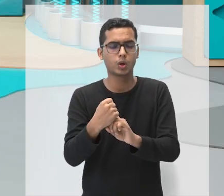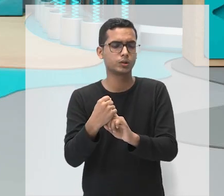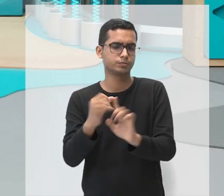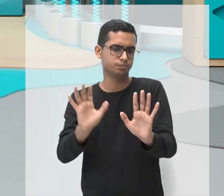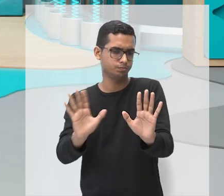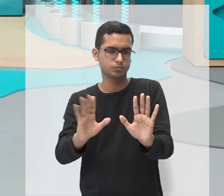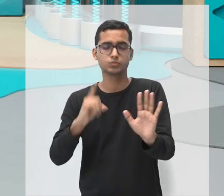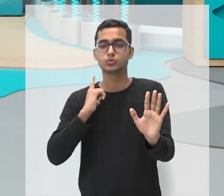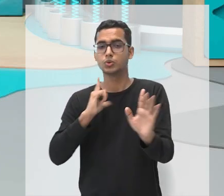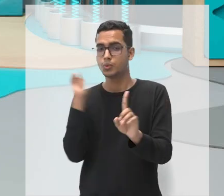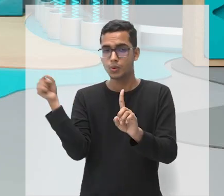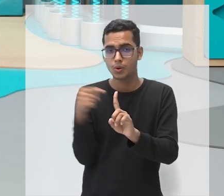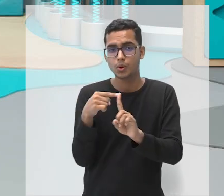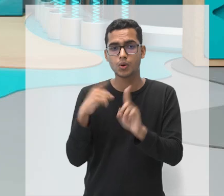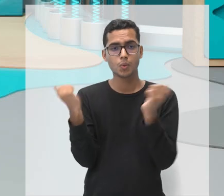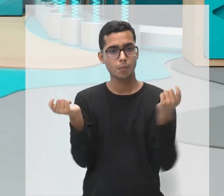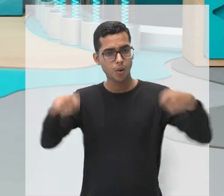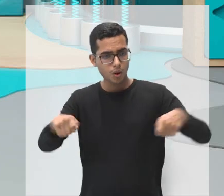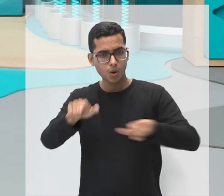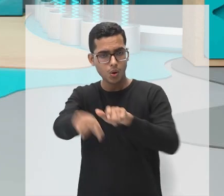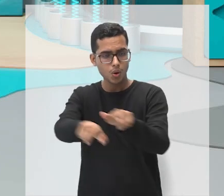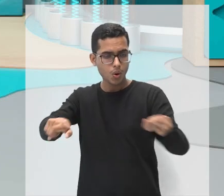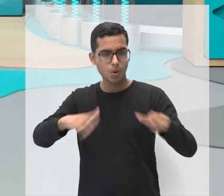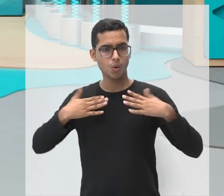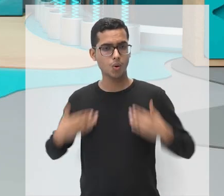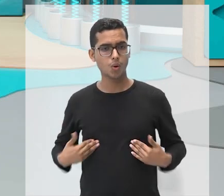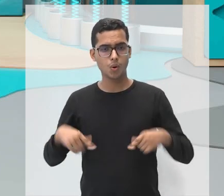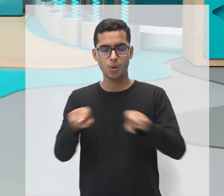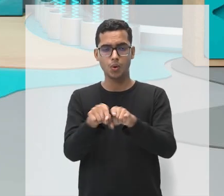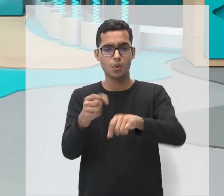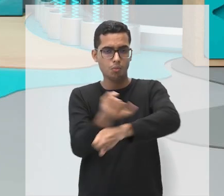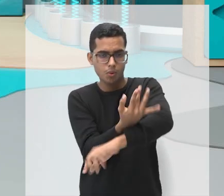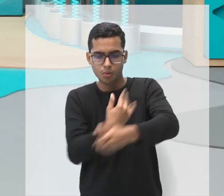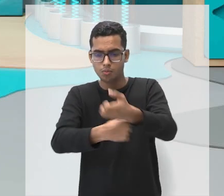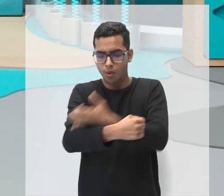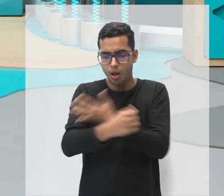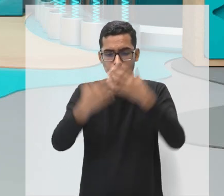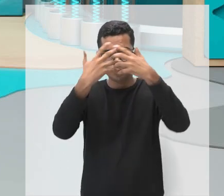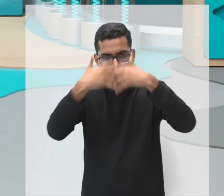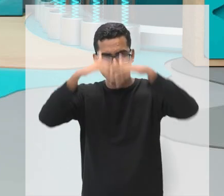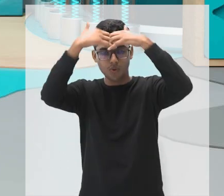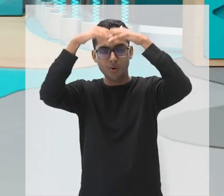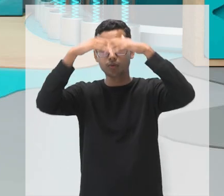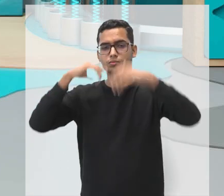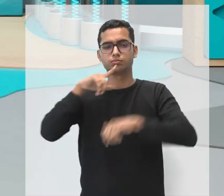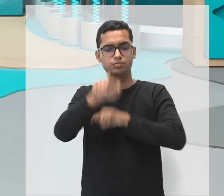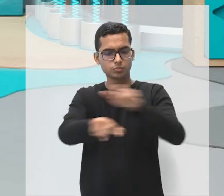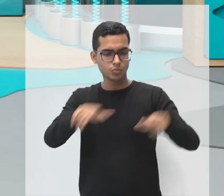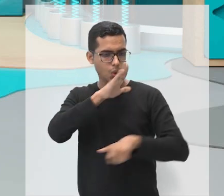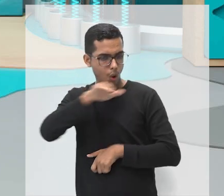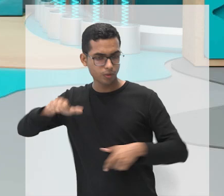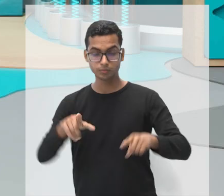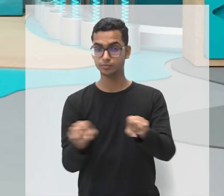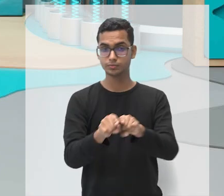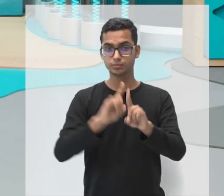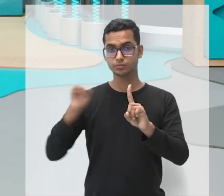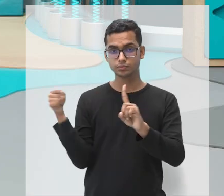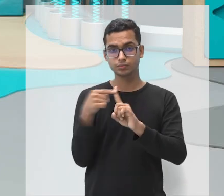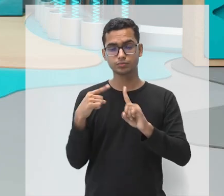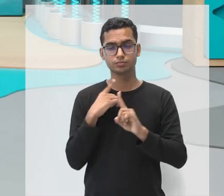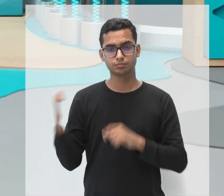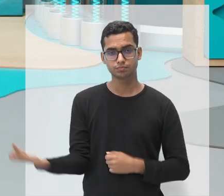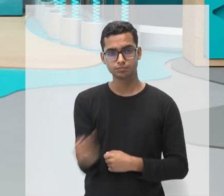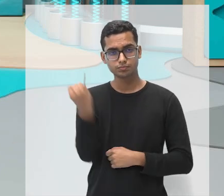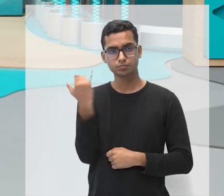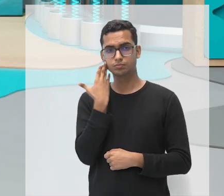dela é prover o desenvolvimento das potencialidades físicas, emocionais e intelectuais dessas crianças. Ela é uma atividade tão